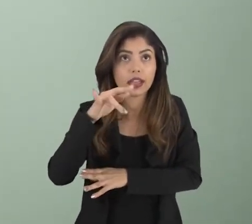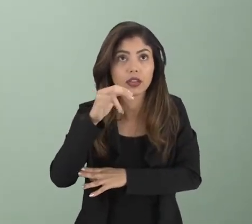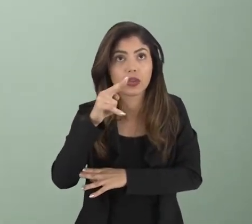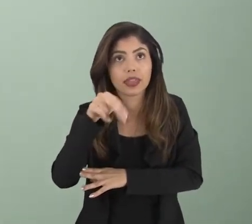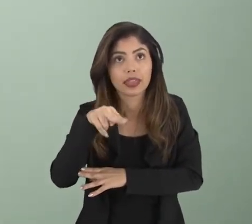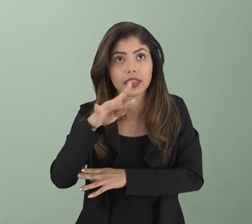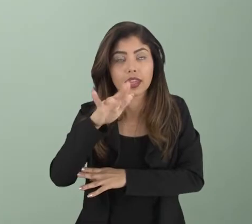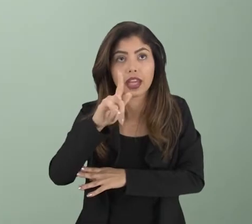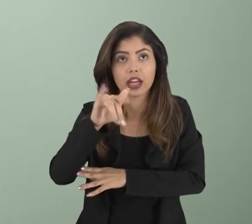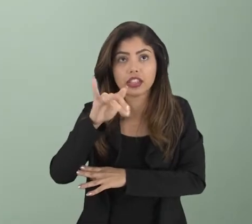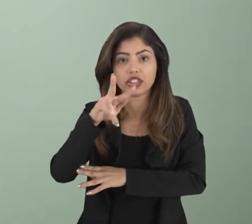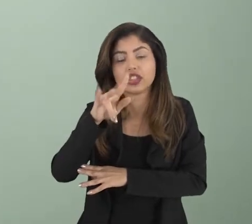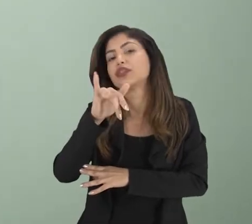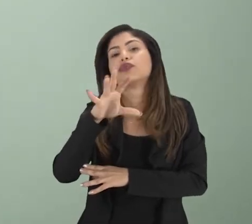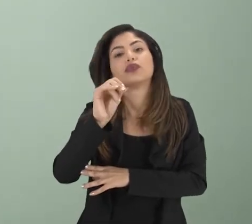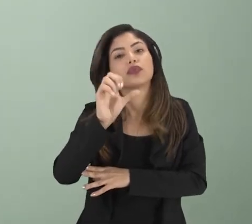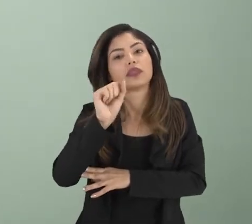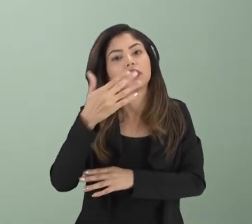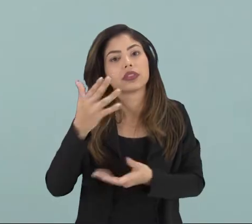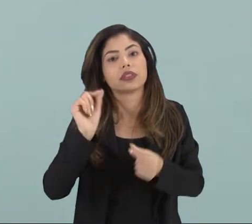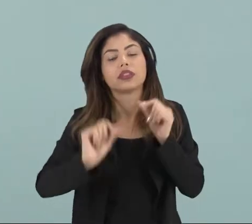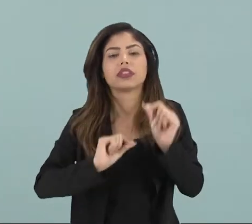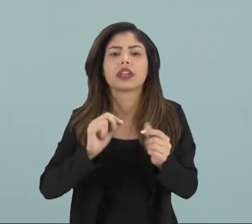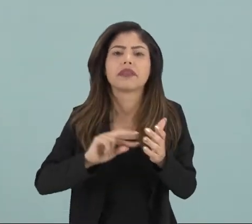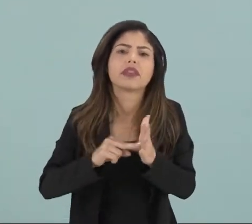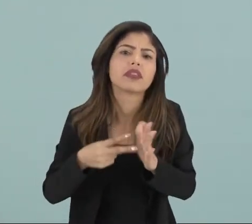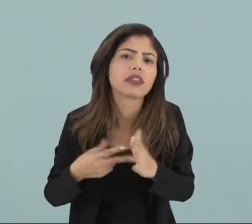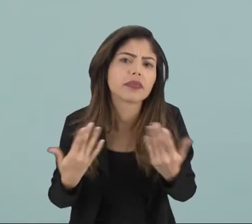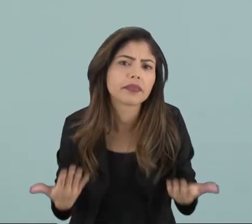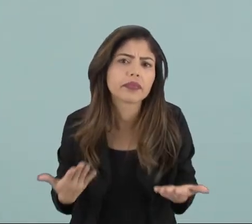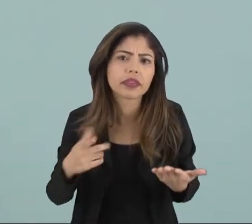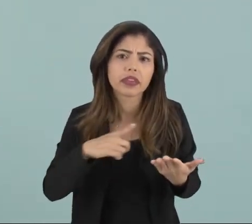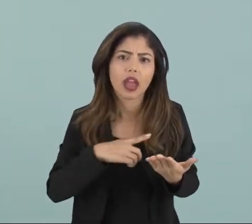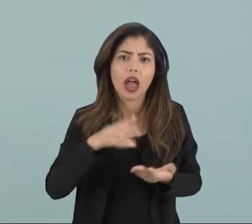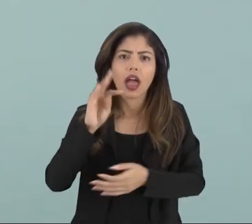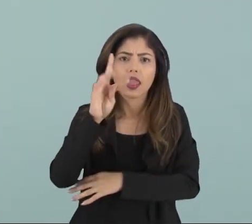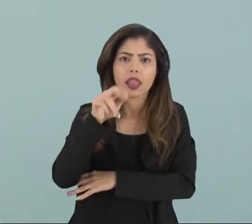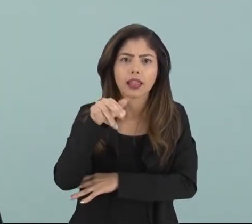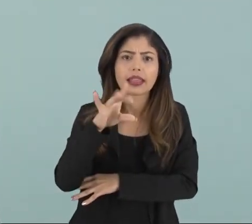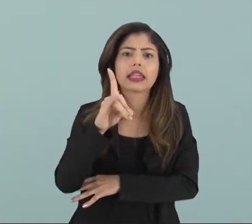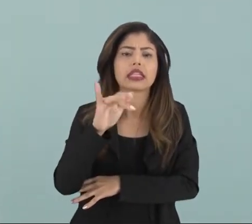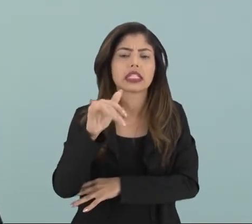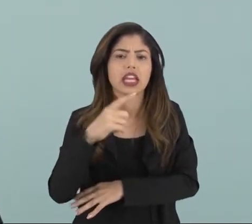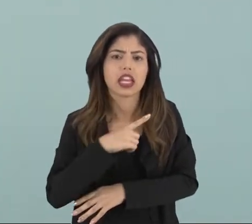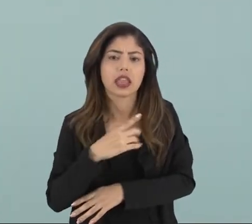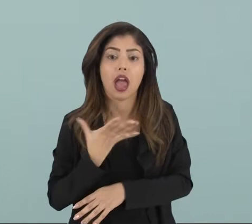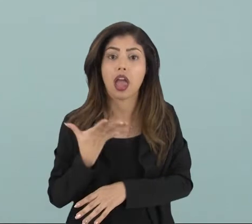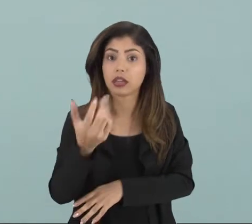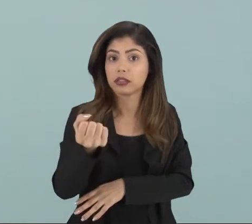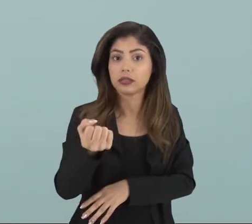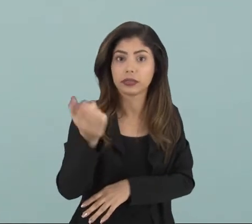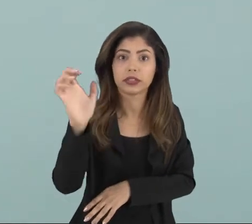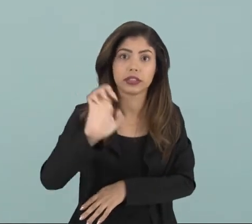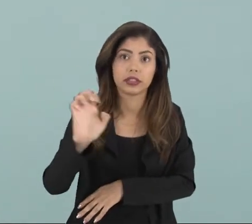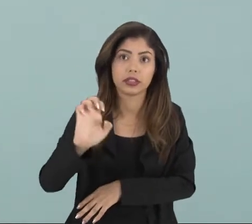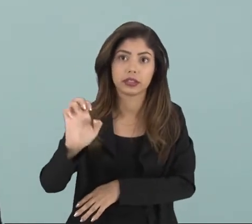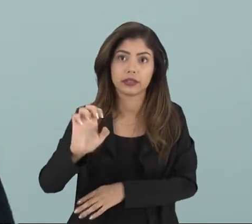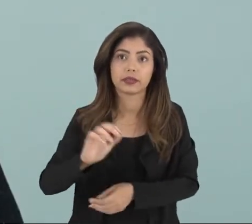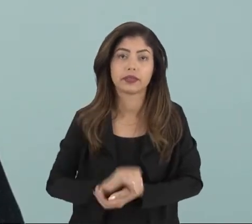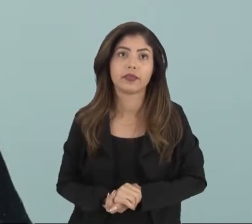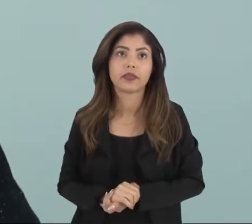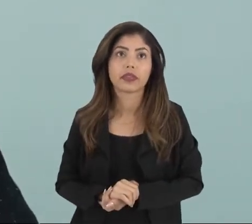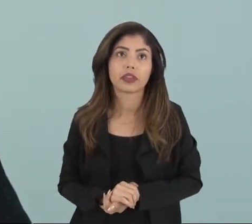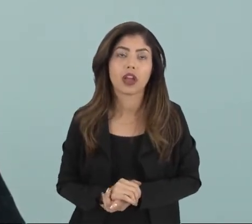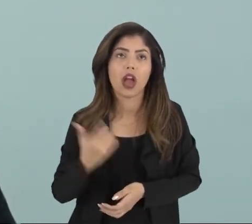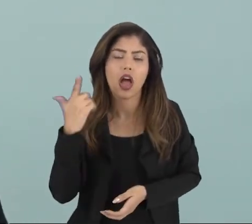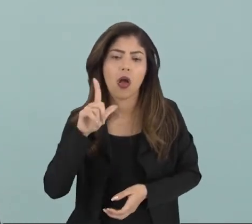eletronegativos, ou seja, eletronegatividade é a tendência que o elemento tem de receber elétrons. Então, pessoal, a gente